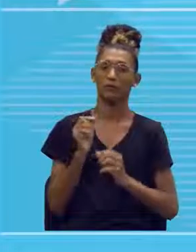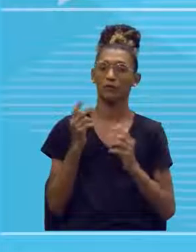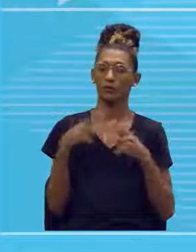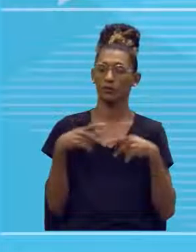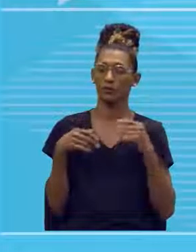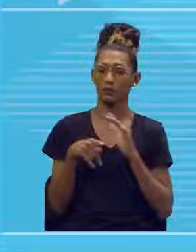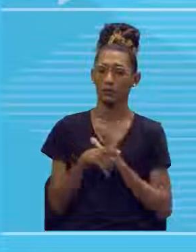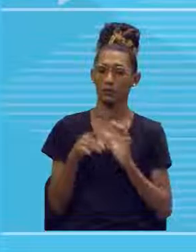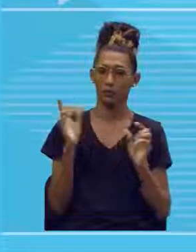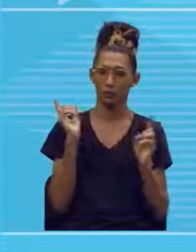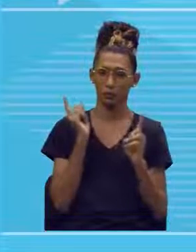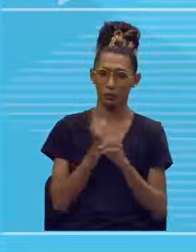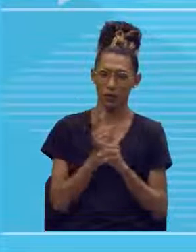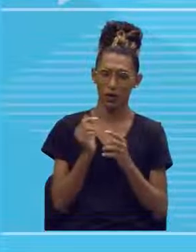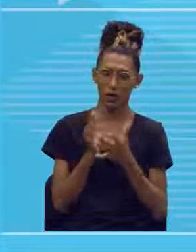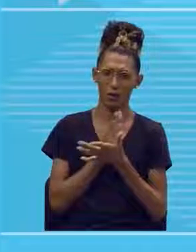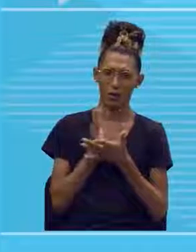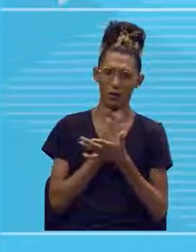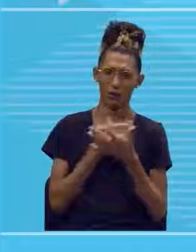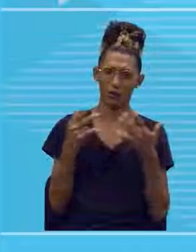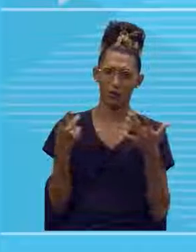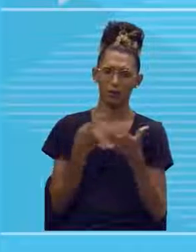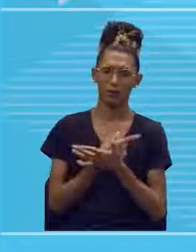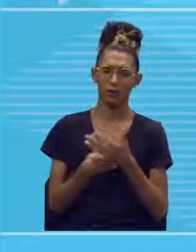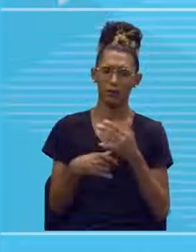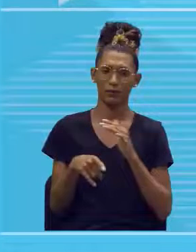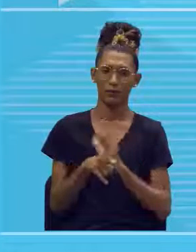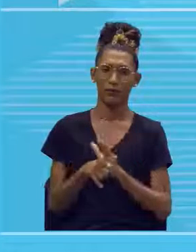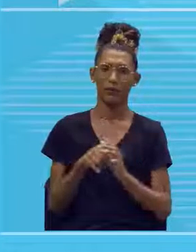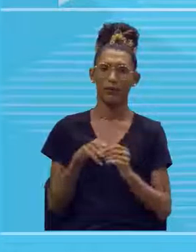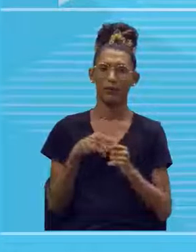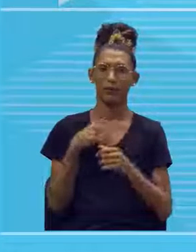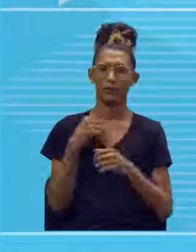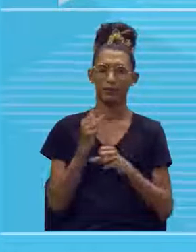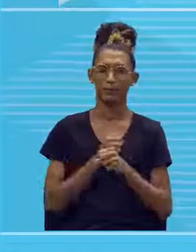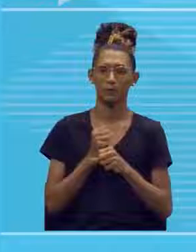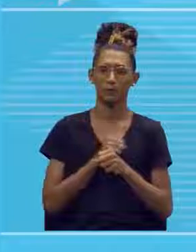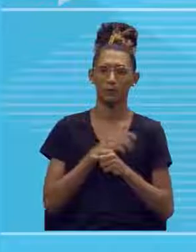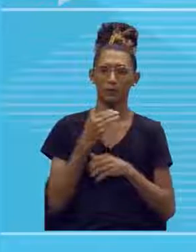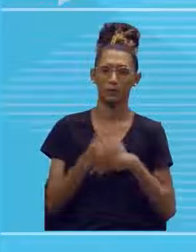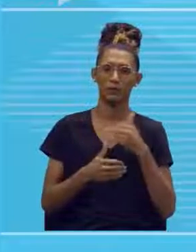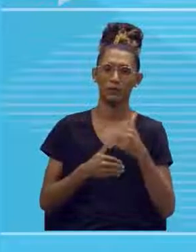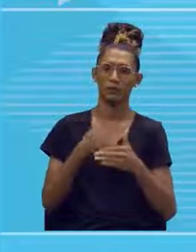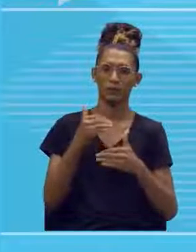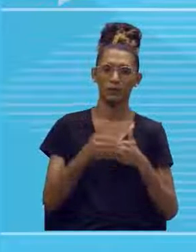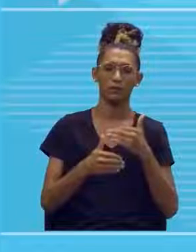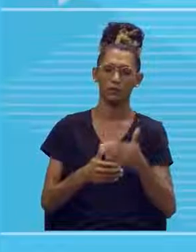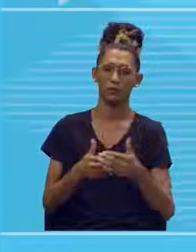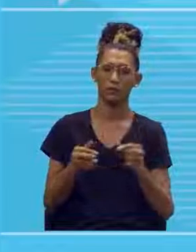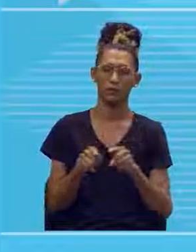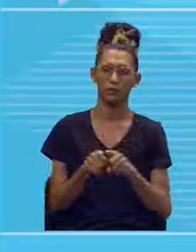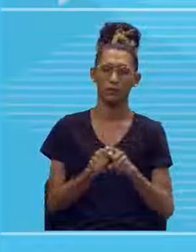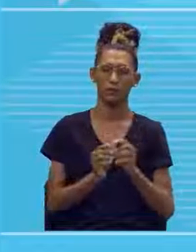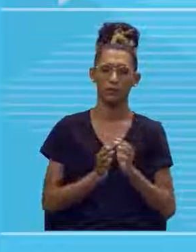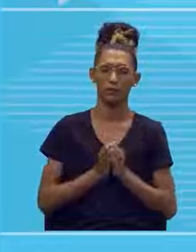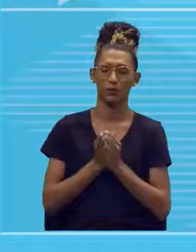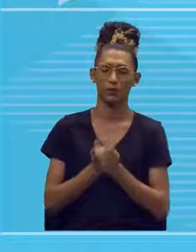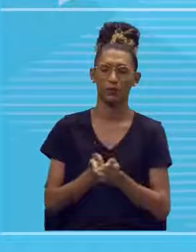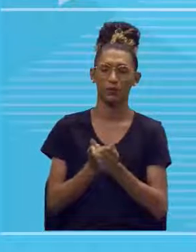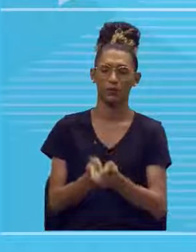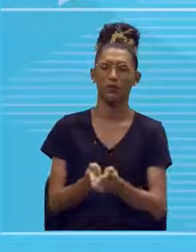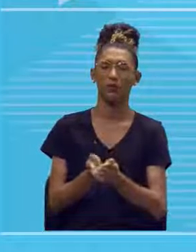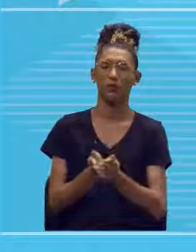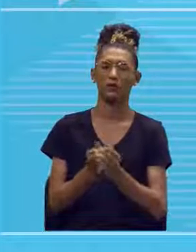fatores cíclicos como o passar das estações a posição do barco no oceano a